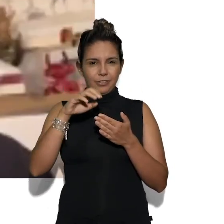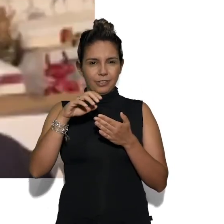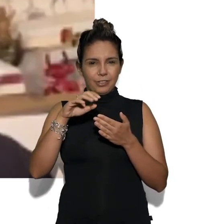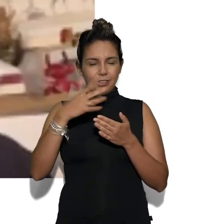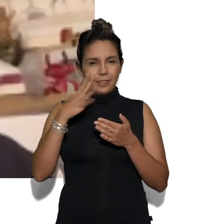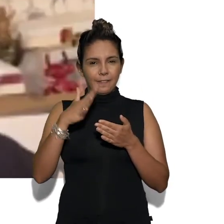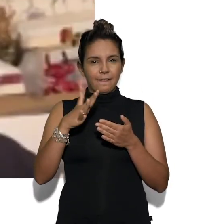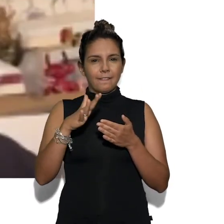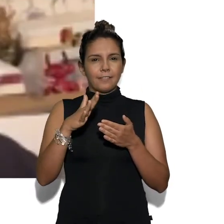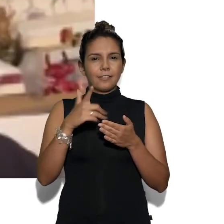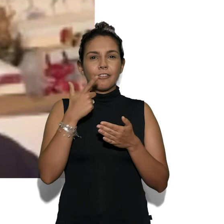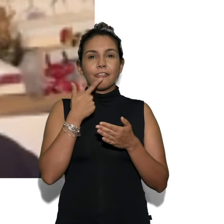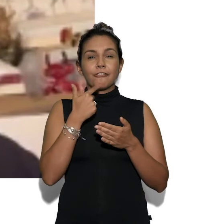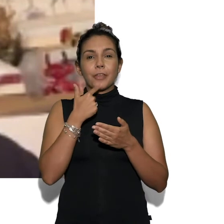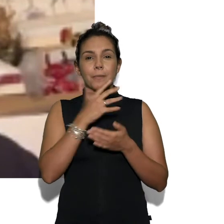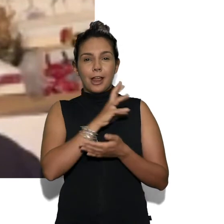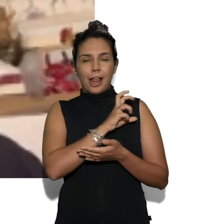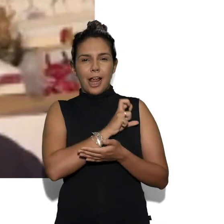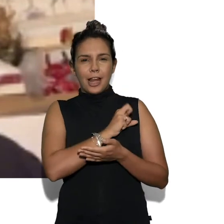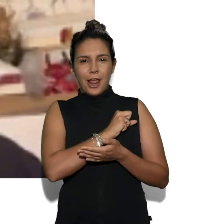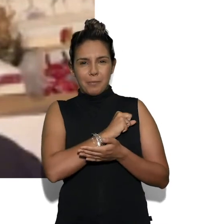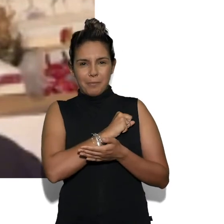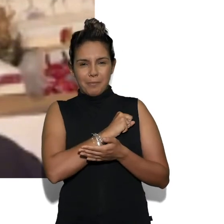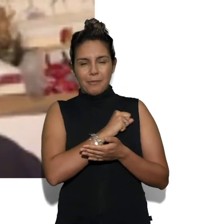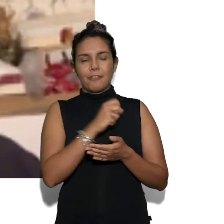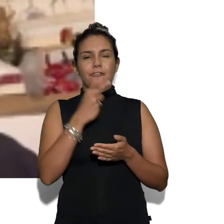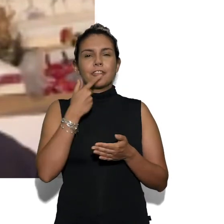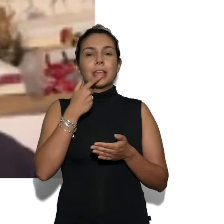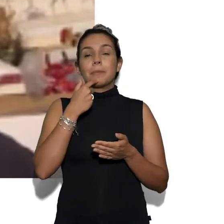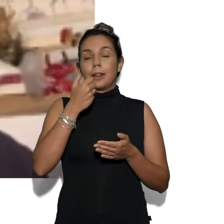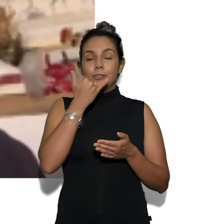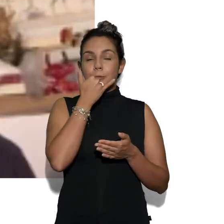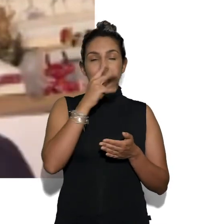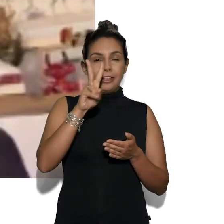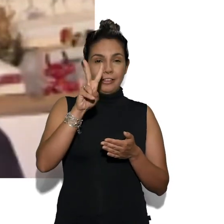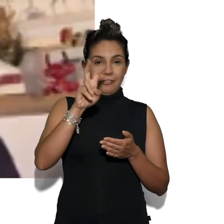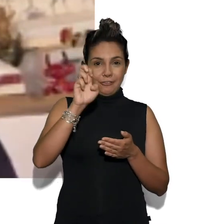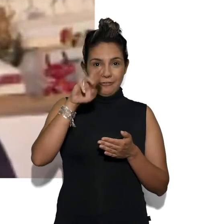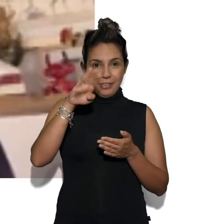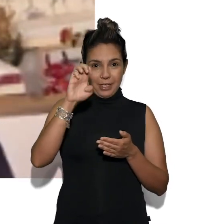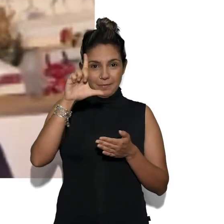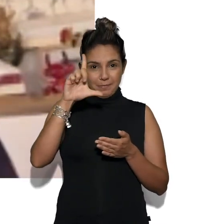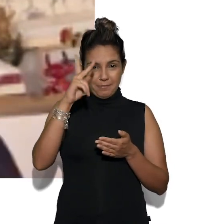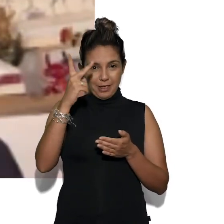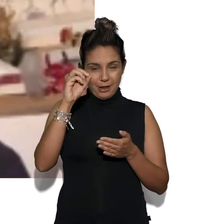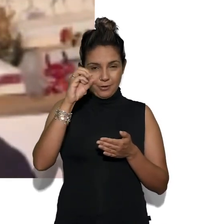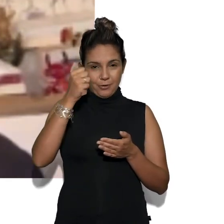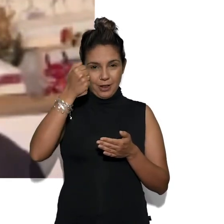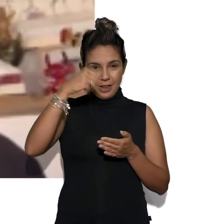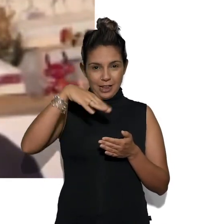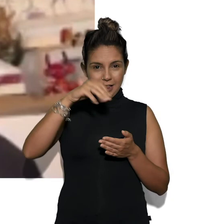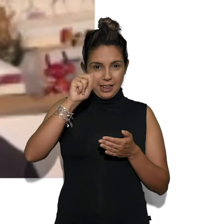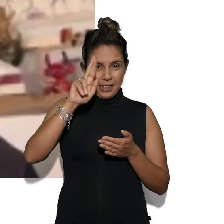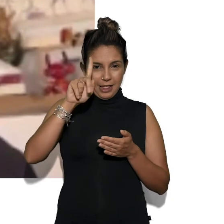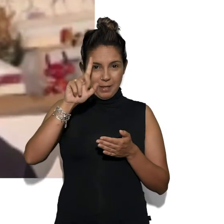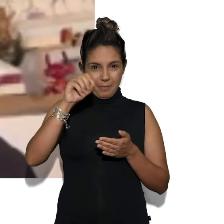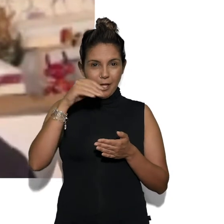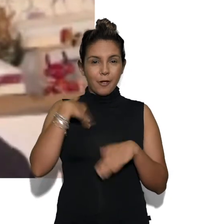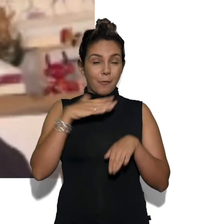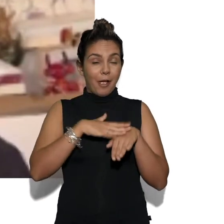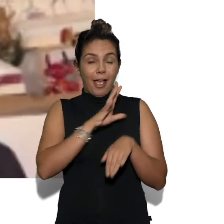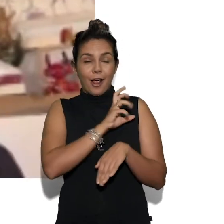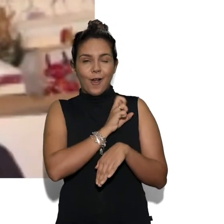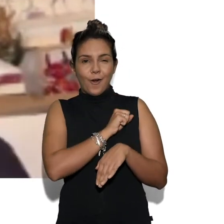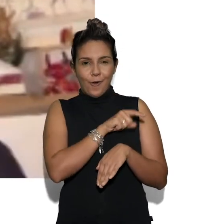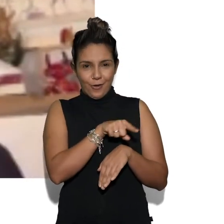o Vermelho Amargo do Bartolomeu Campos de Queiroz seja o livro que pessoalmente neste momento mais me comove,